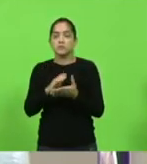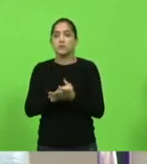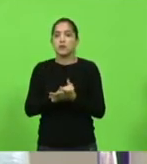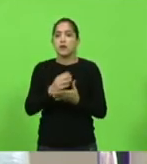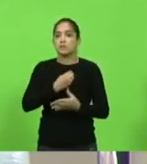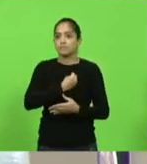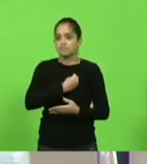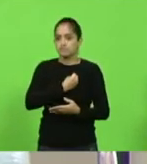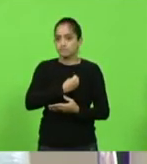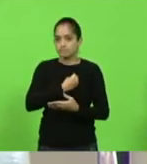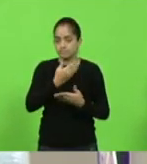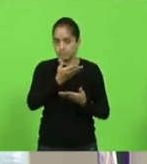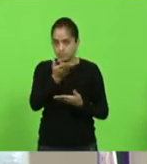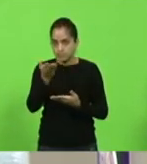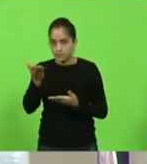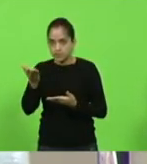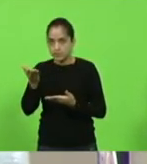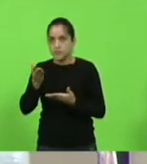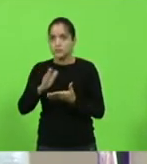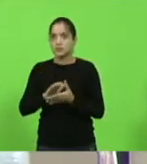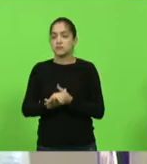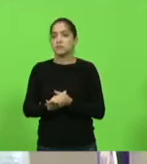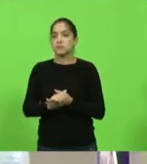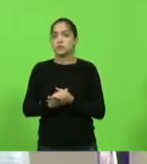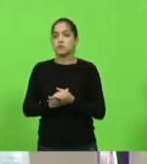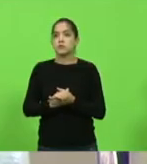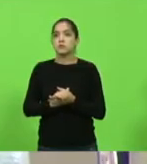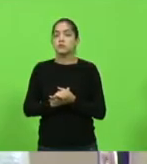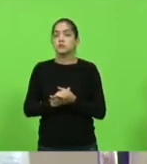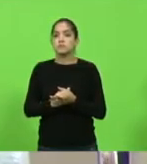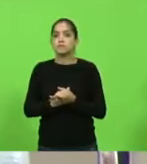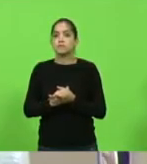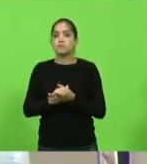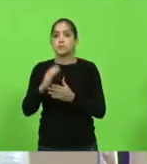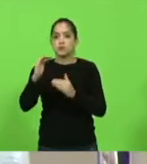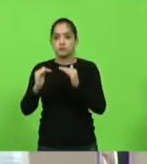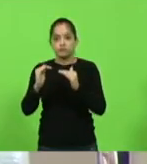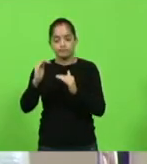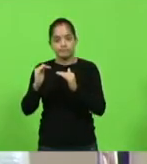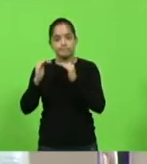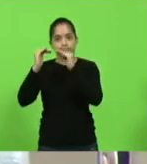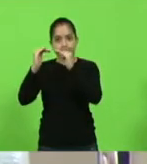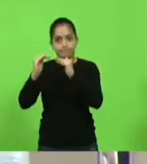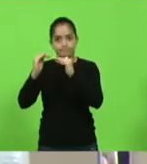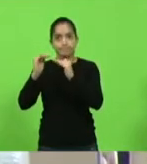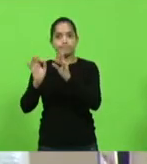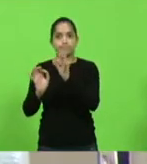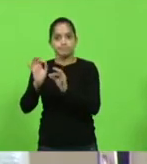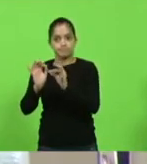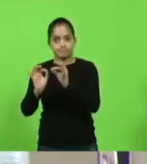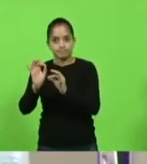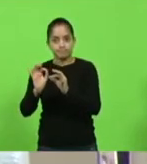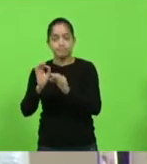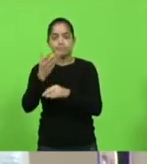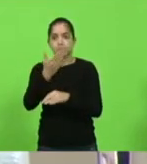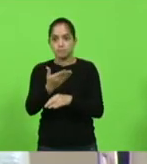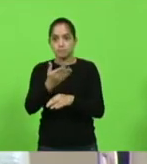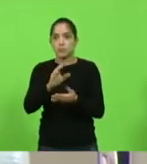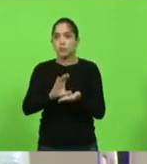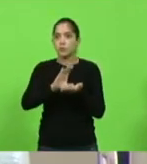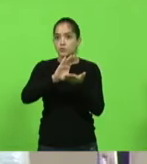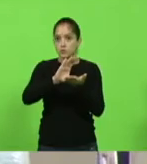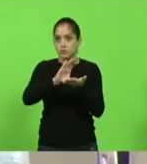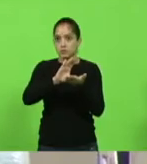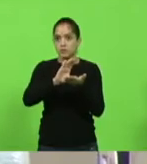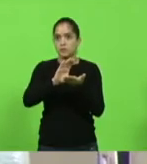agradecer imensamente a presença do desembargador é Doutor João Henrique Blasi a presença do Conselheiro e Presidente o final de